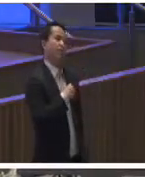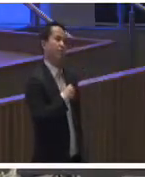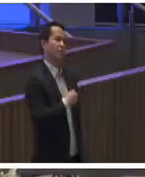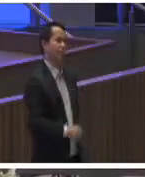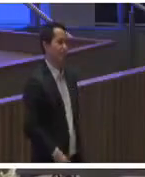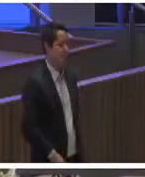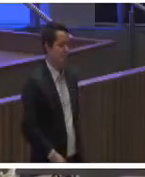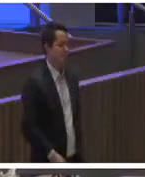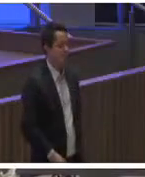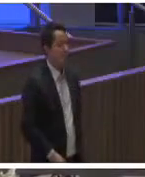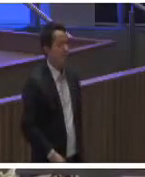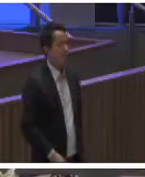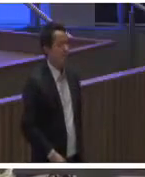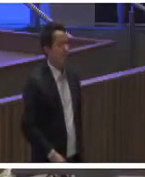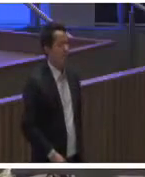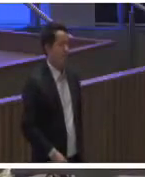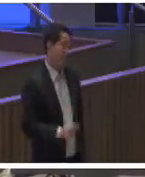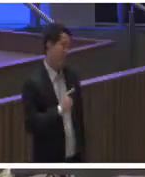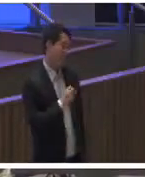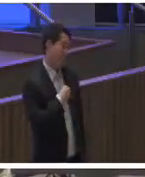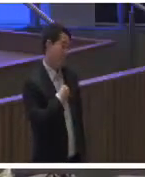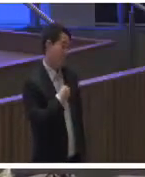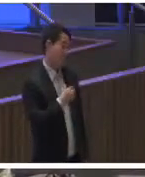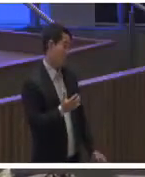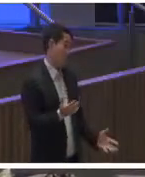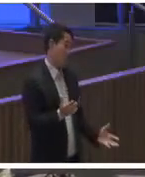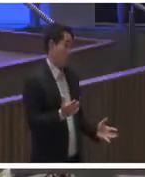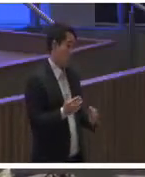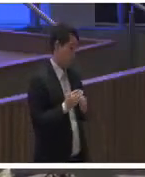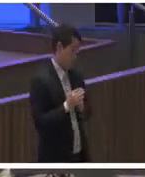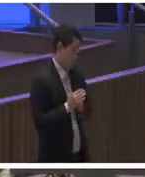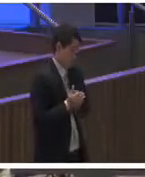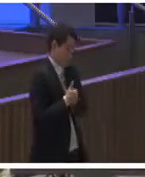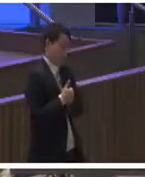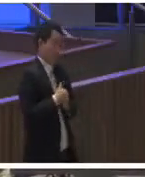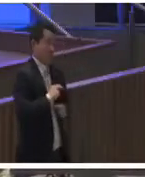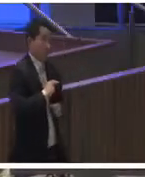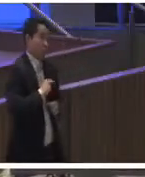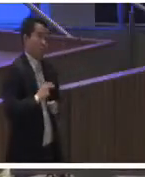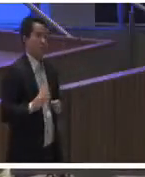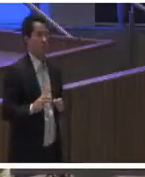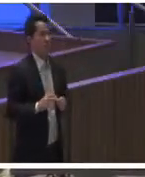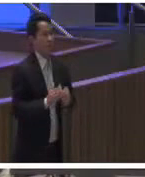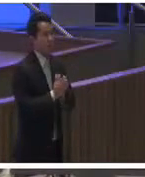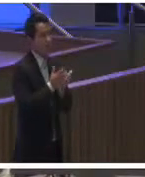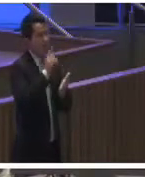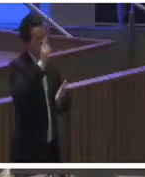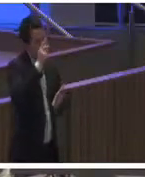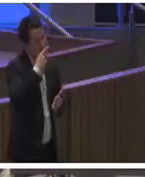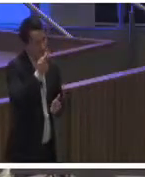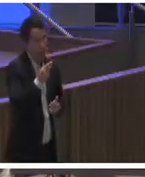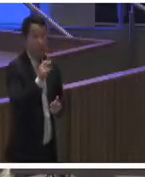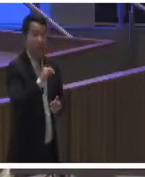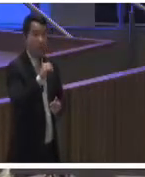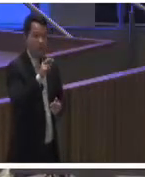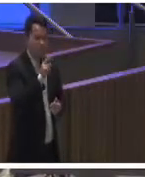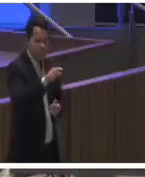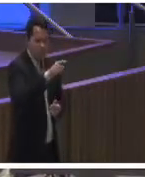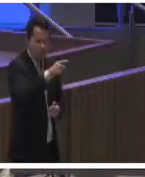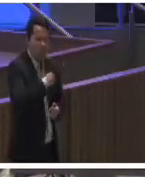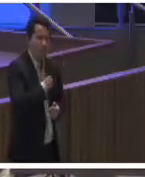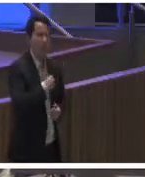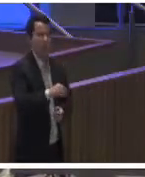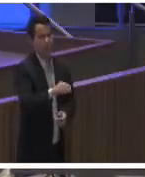E a gente vai trabalhar na intimidade do ser. E a Bíblia diz, se você vai lá, conversa com aquele irmão, se aquele irmão